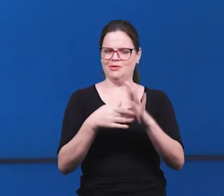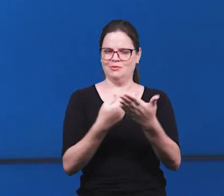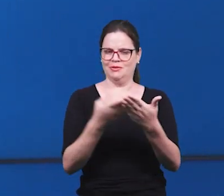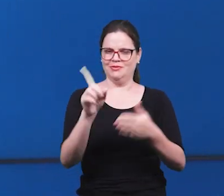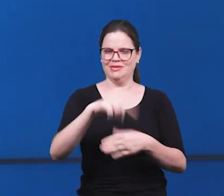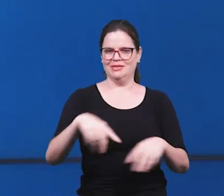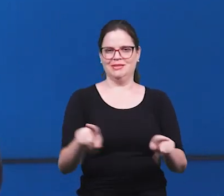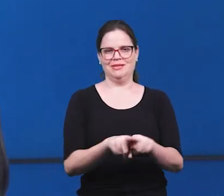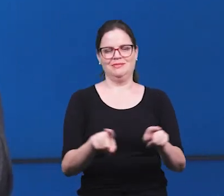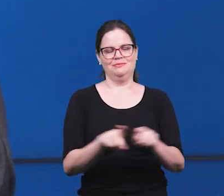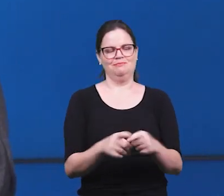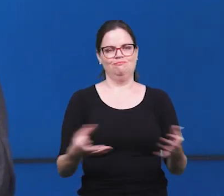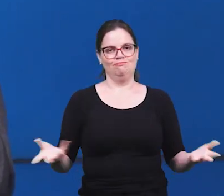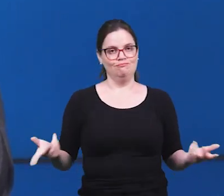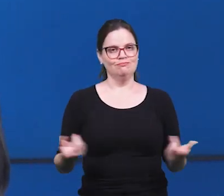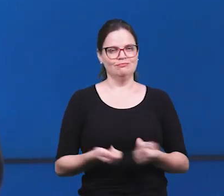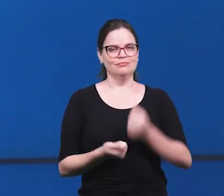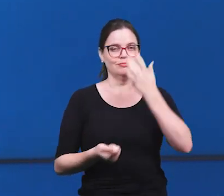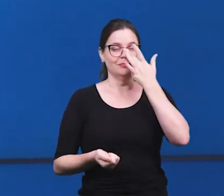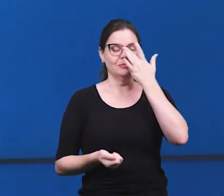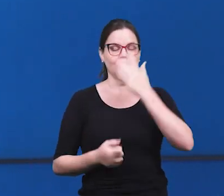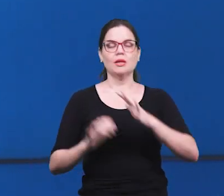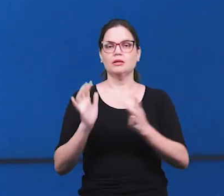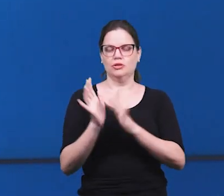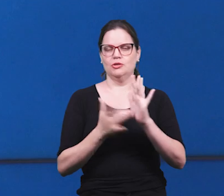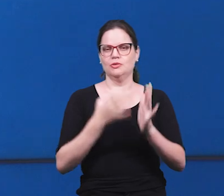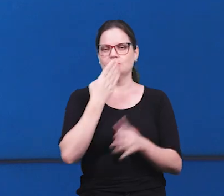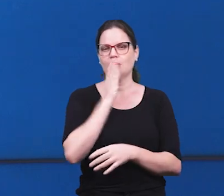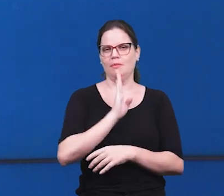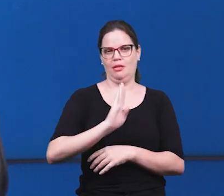vocês. Que maravilha isso. Jesus realmente, ele se